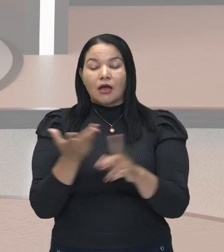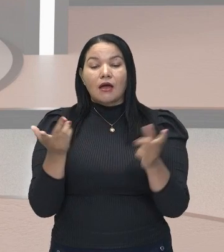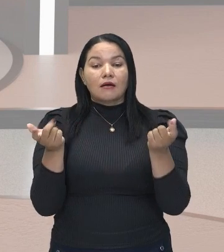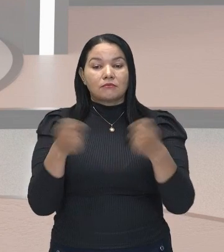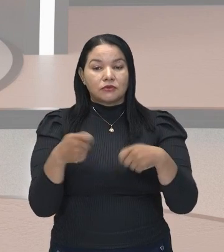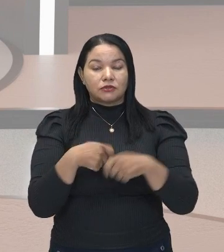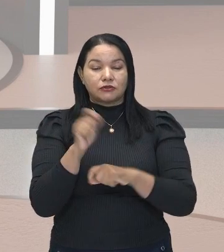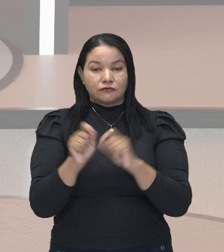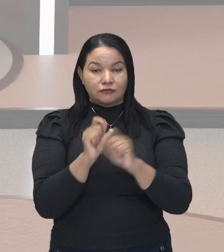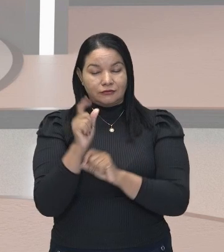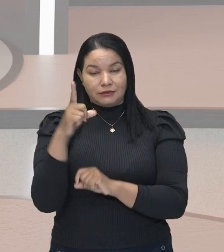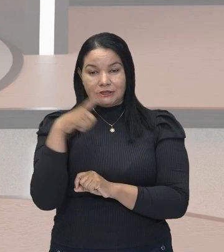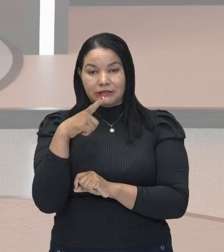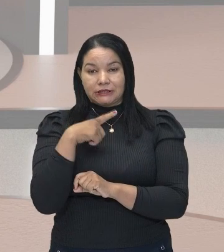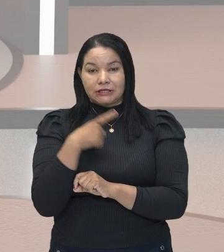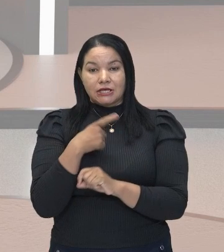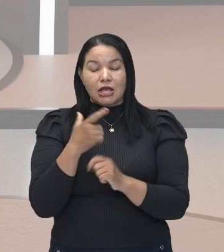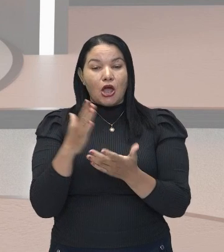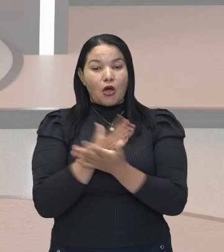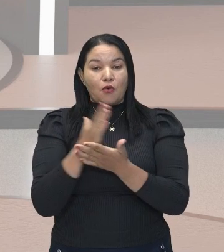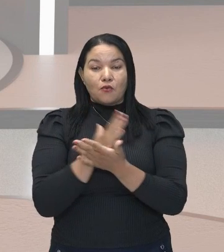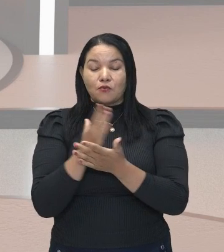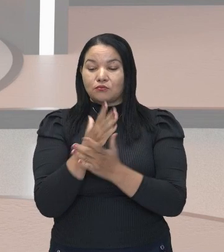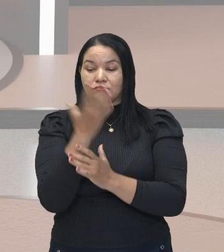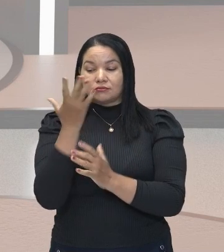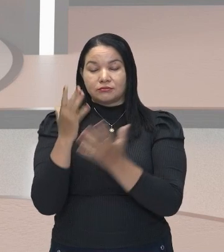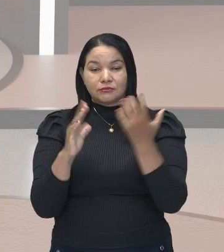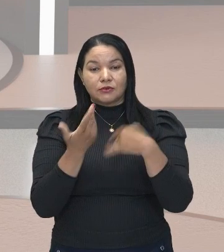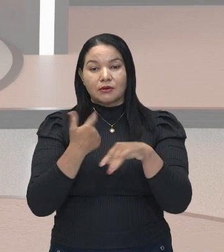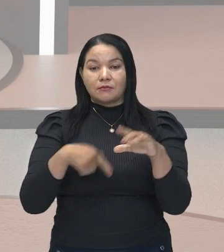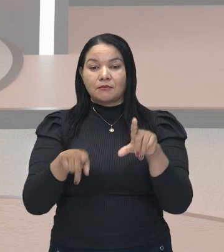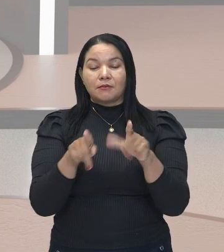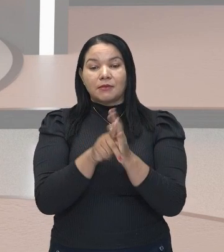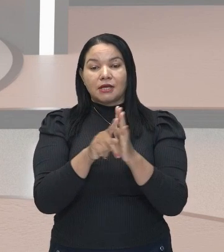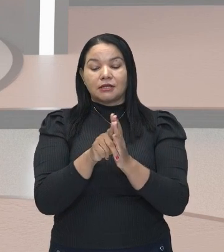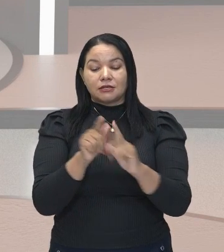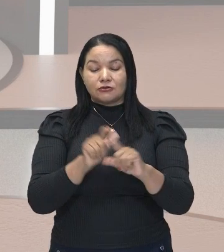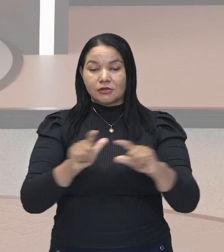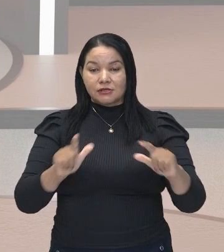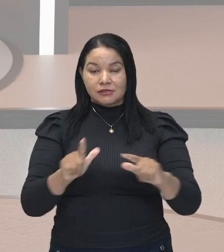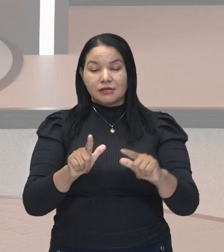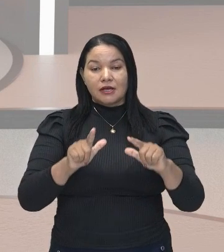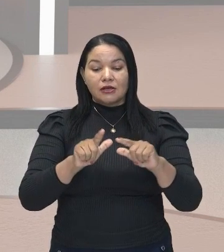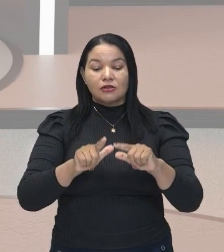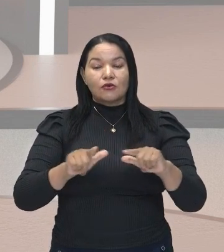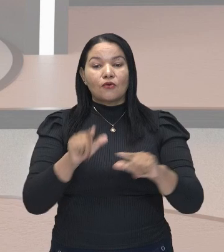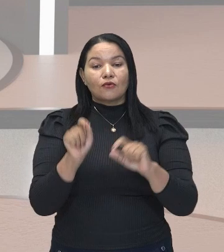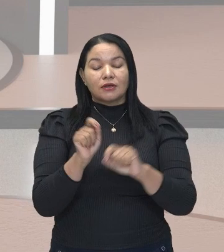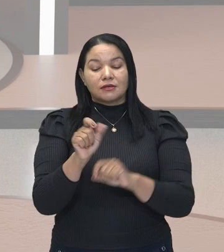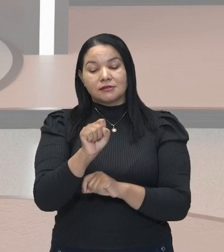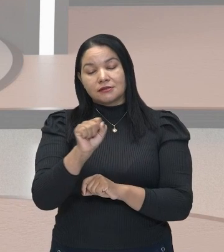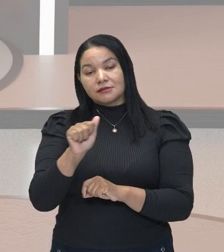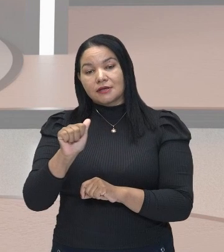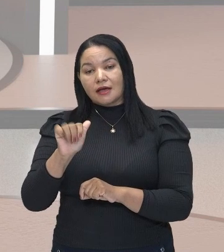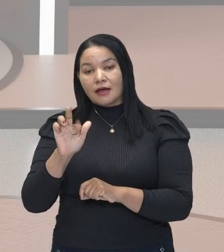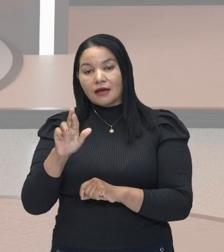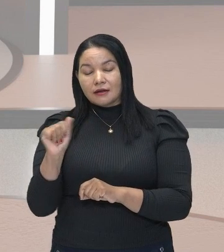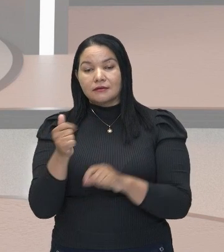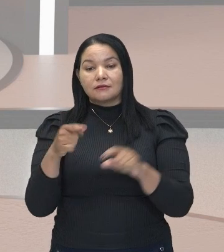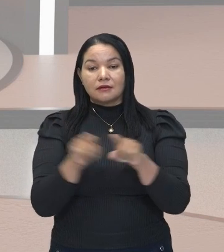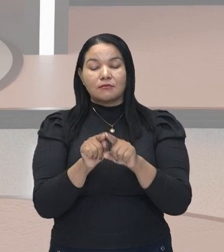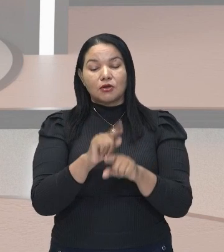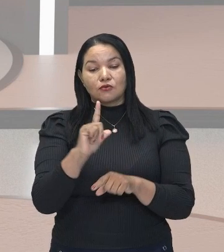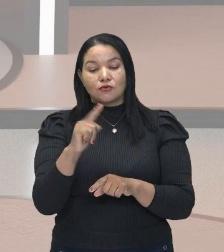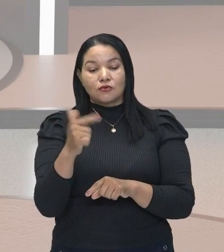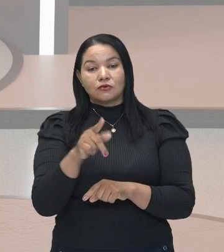aí de paisagens desérticas, como o deserto do Saara, né? E do Kalahari, que também está localizado no